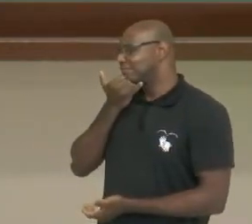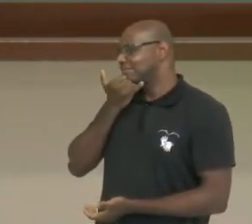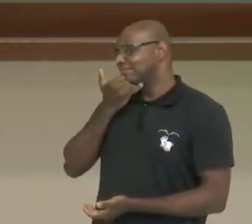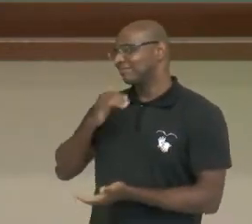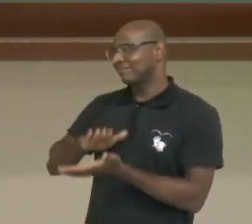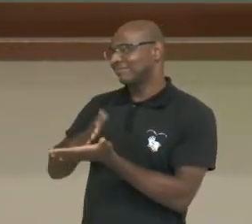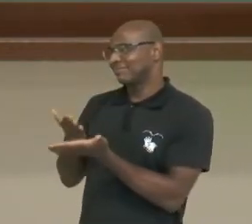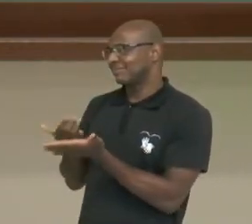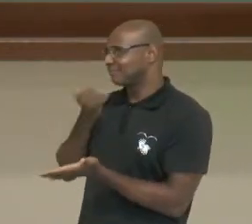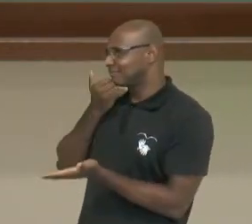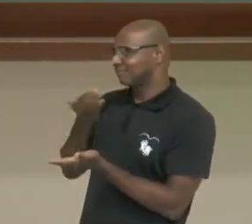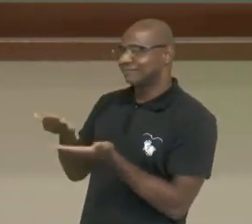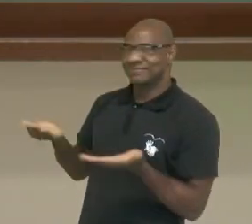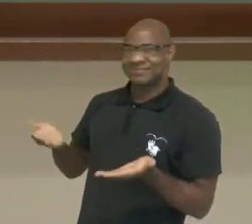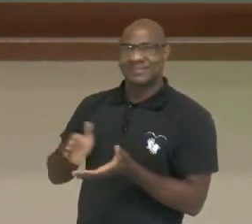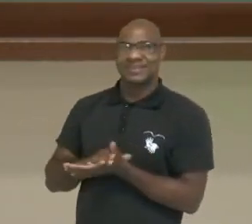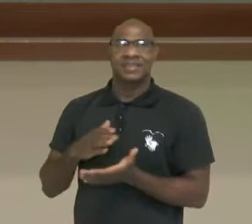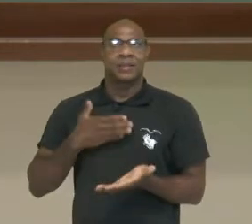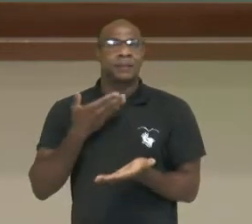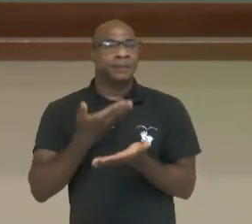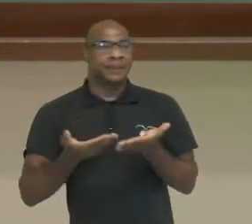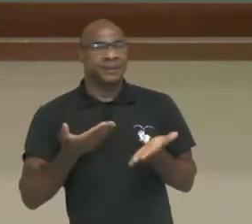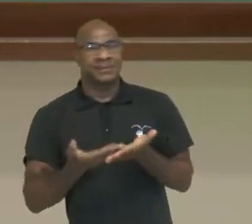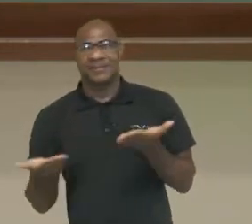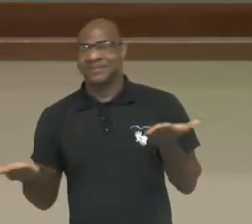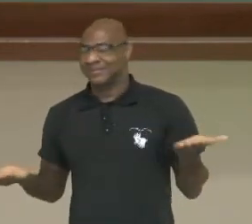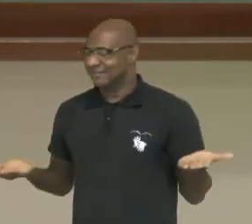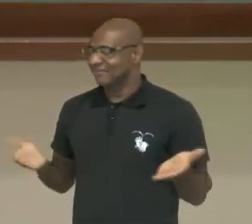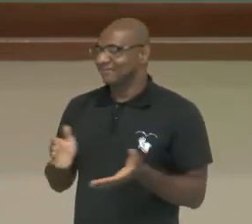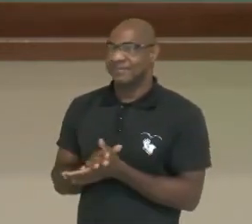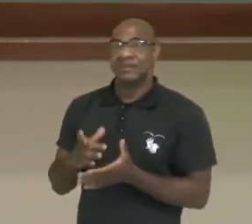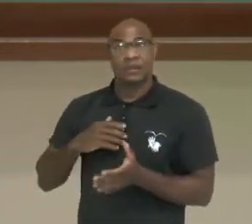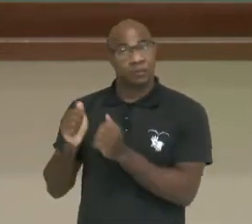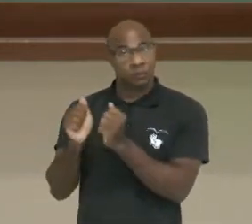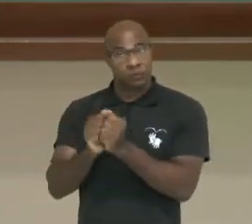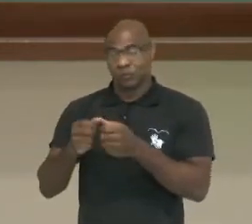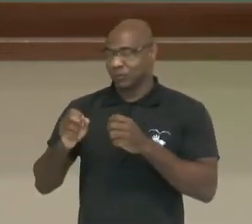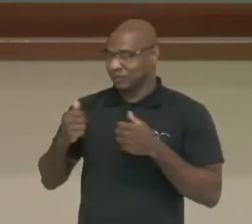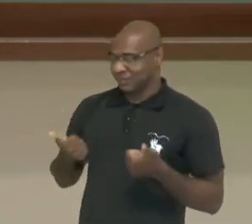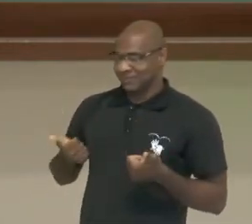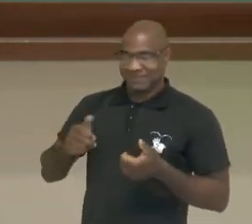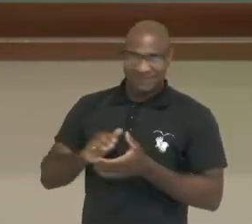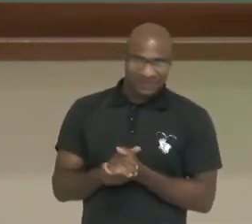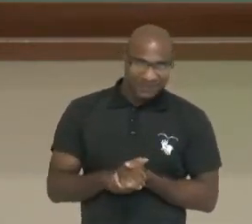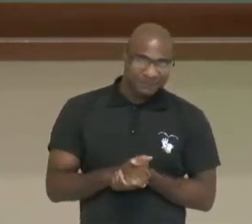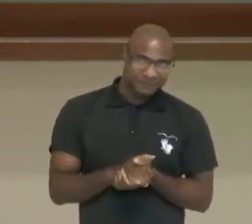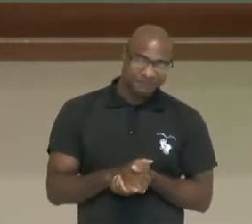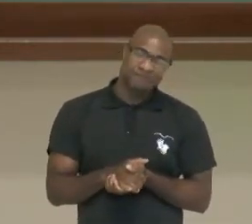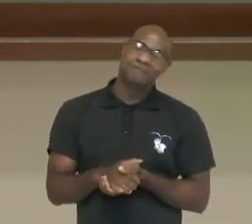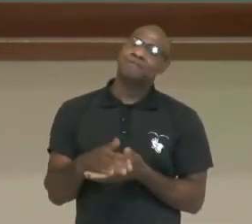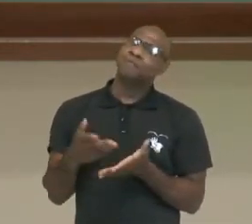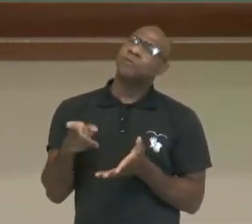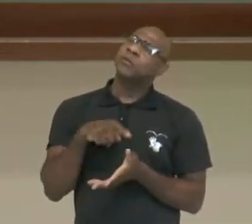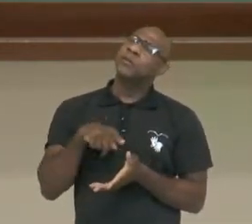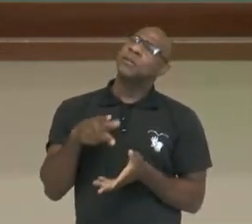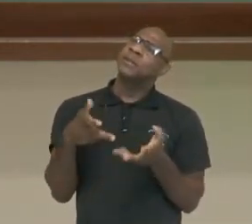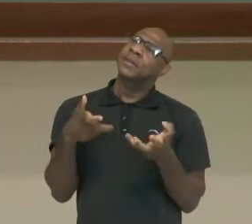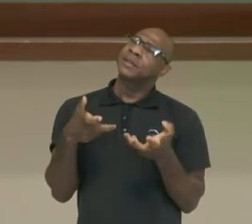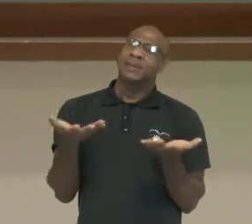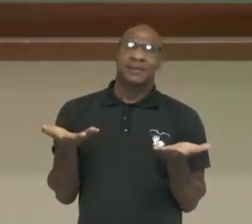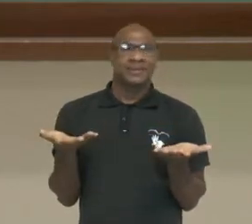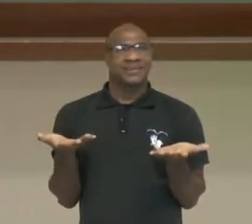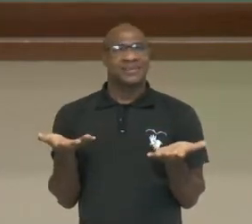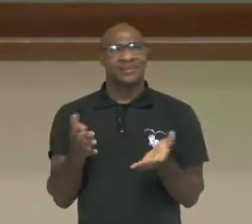né? Olha, meio perdido aqui na história, foi só isso, mas estamos juntos aí. Meus caros e as caras, vocês perceberam, né? O